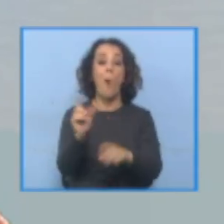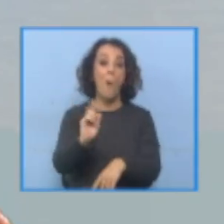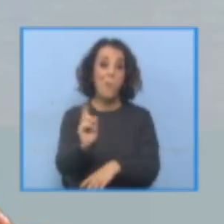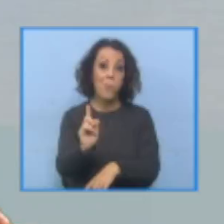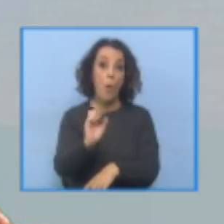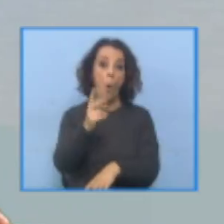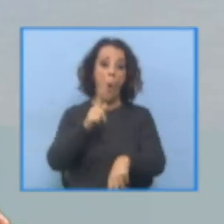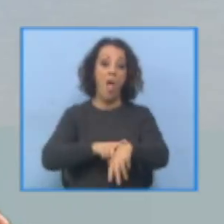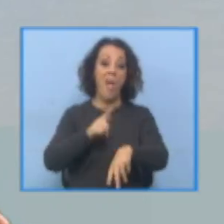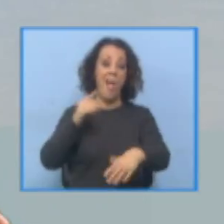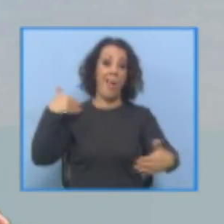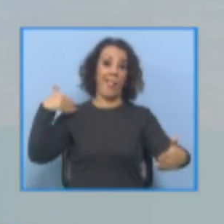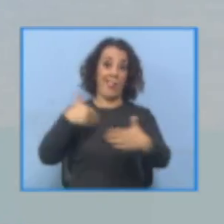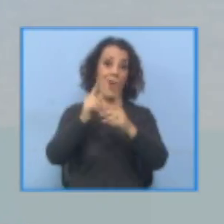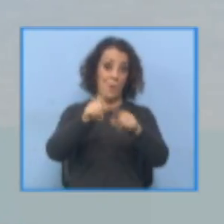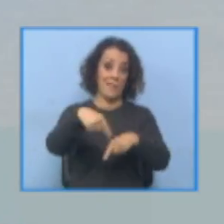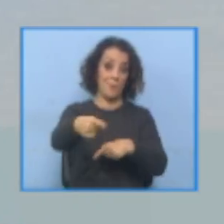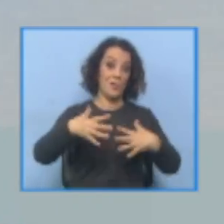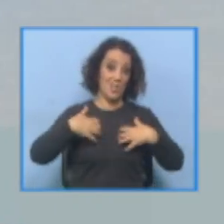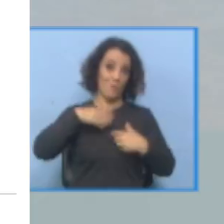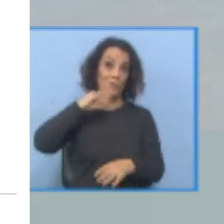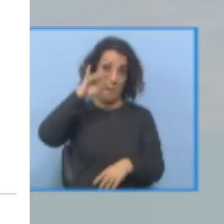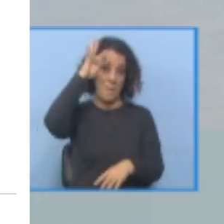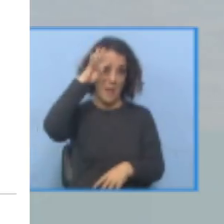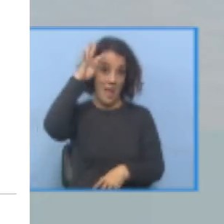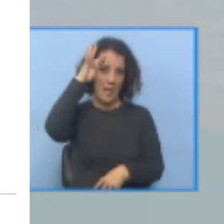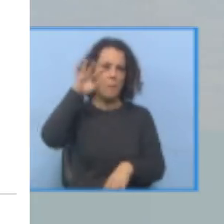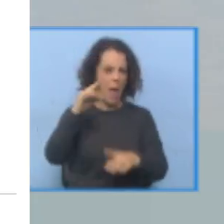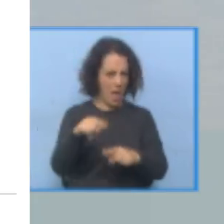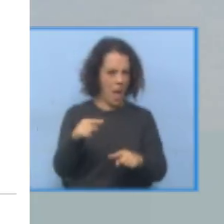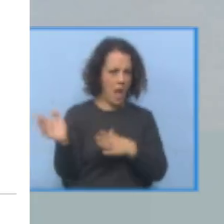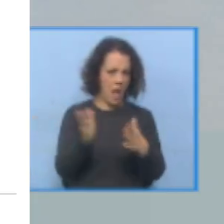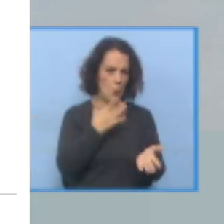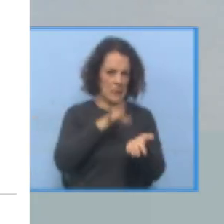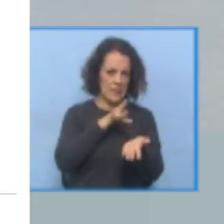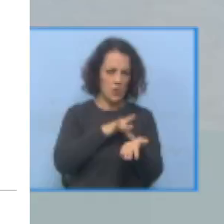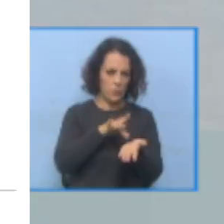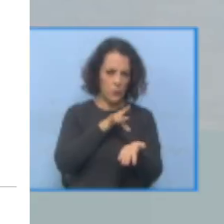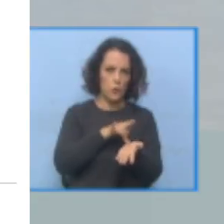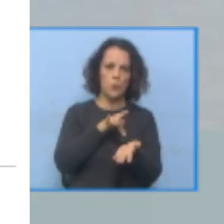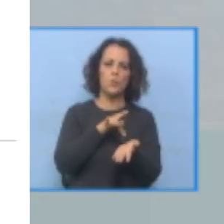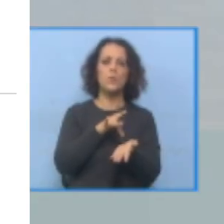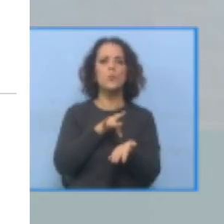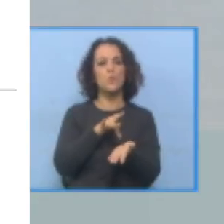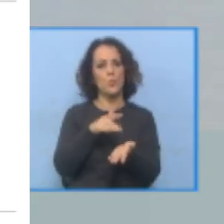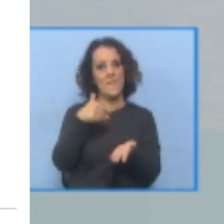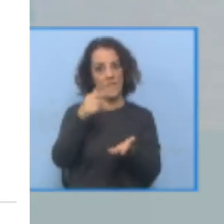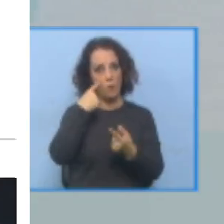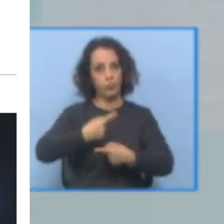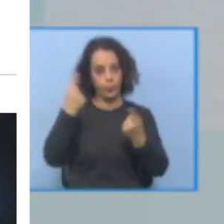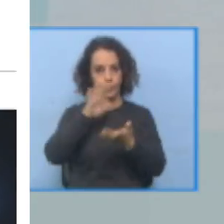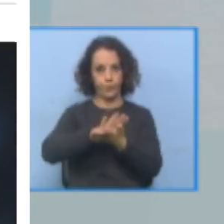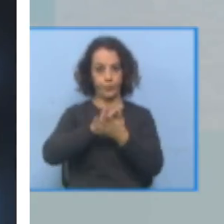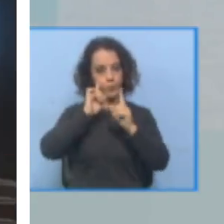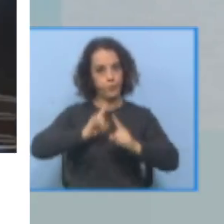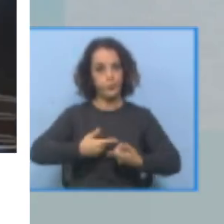deste Inovar, que arranca na próxima sexta-feira em Braga, há um livro, não é? Que será ali apresentado, lançado,